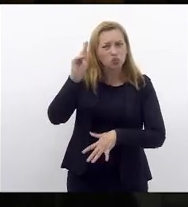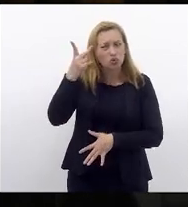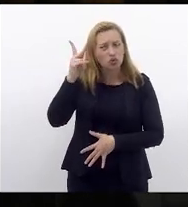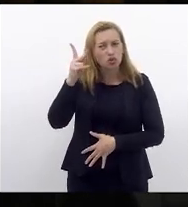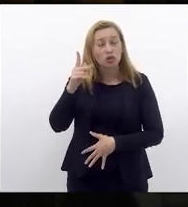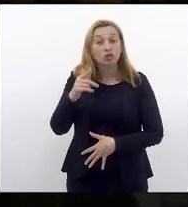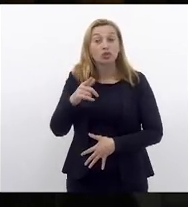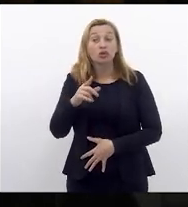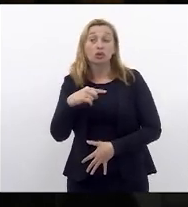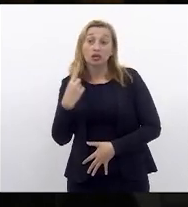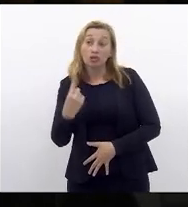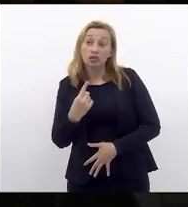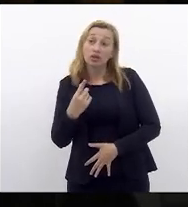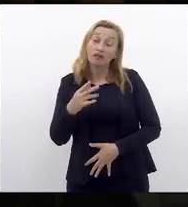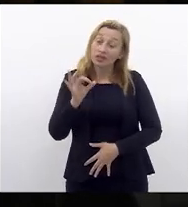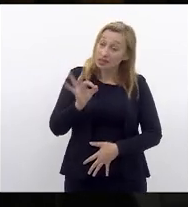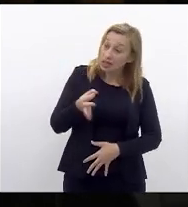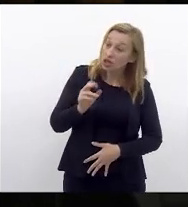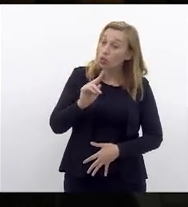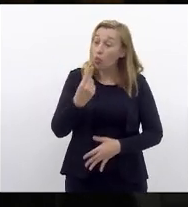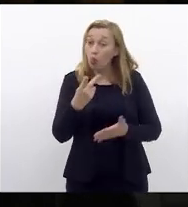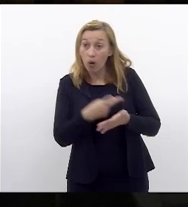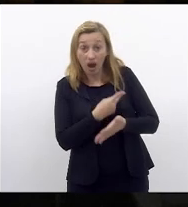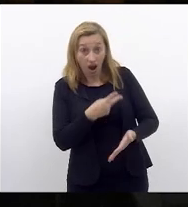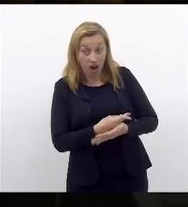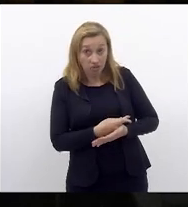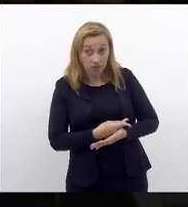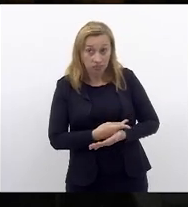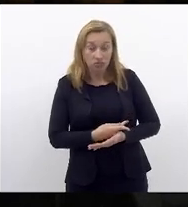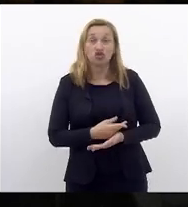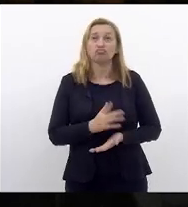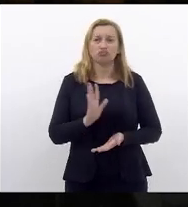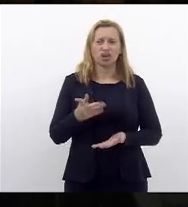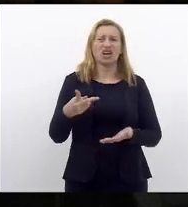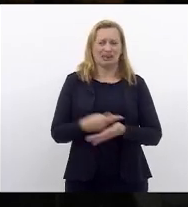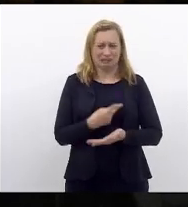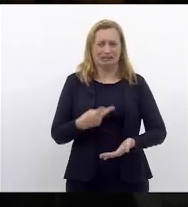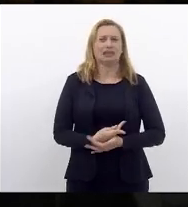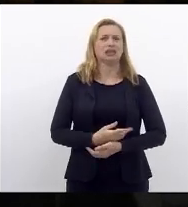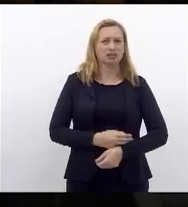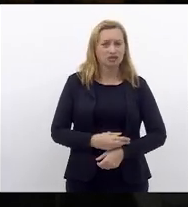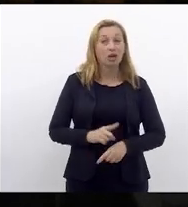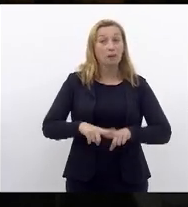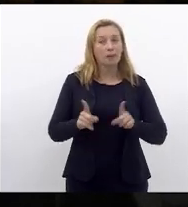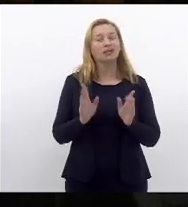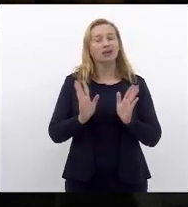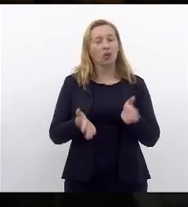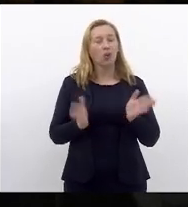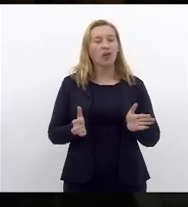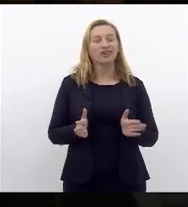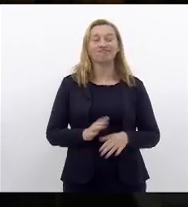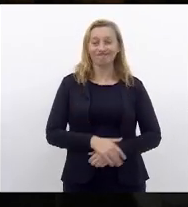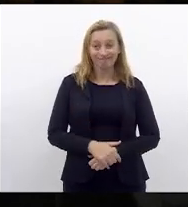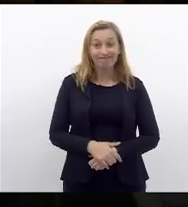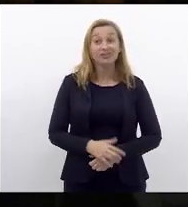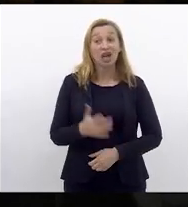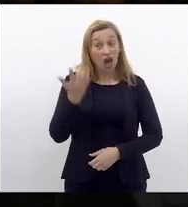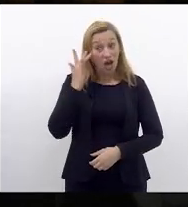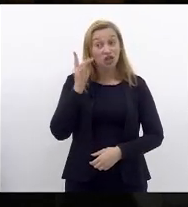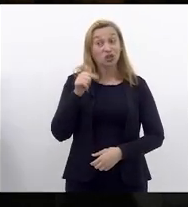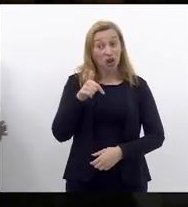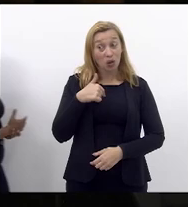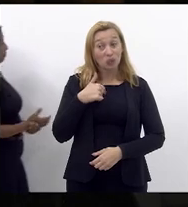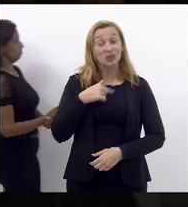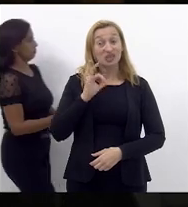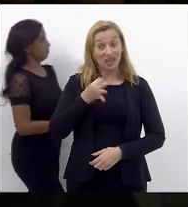gente estava certo ou errado. Já errei muito, mas nesse caso específico, acho eu que eu